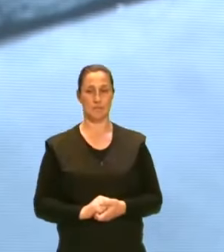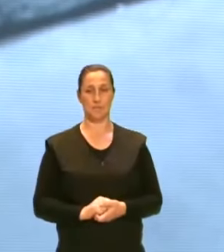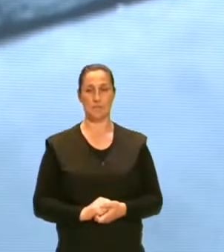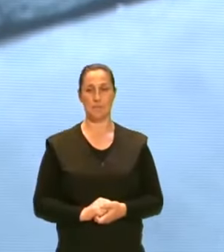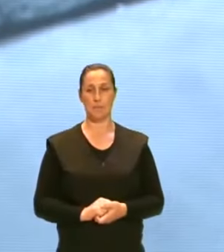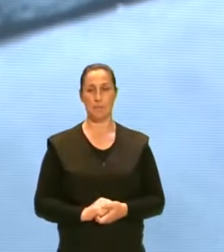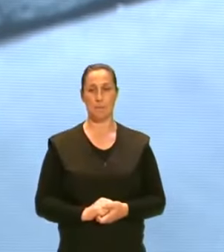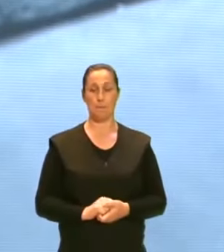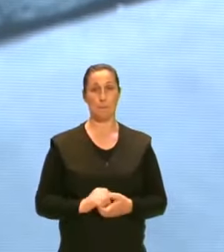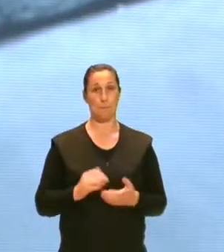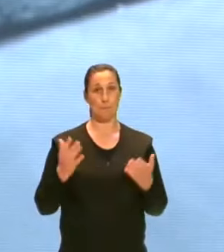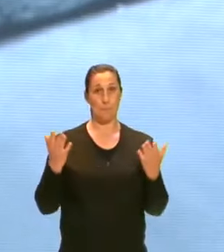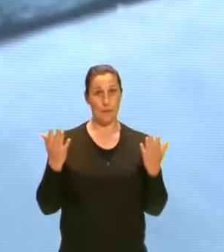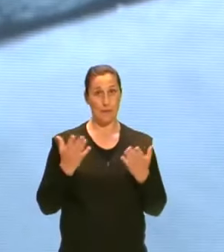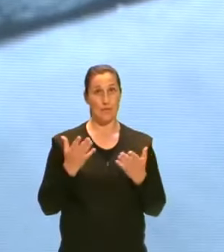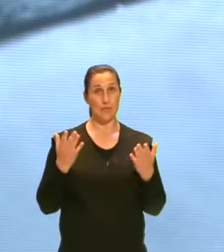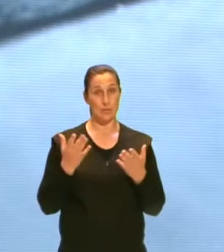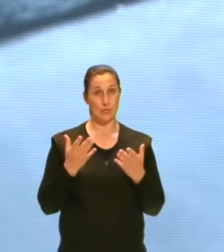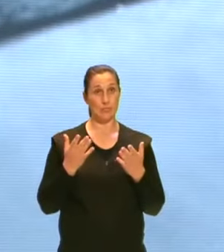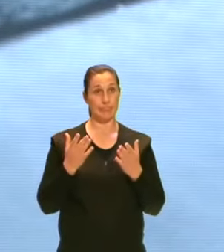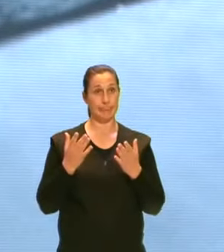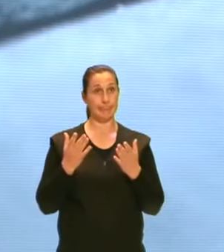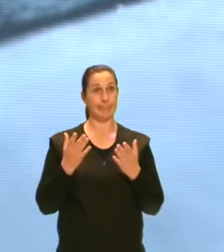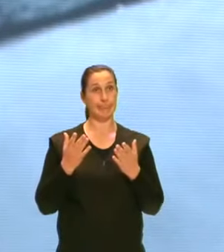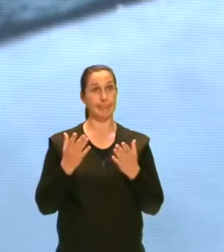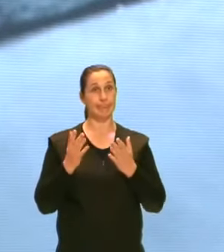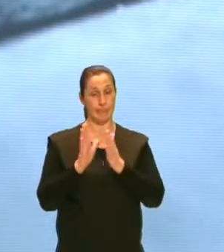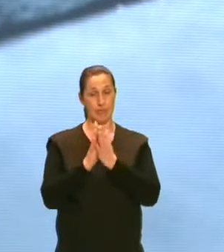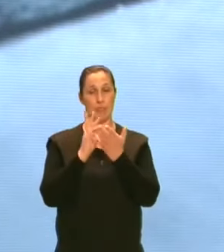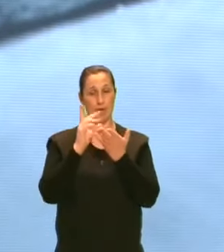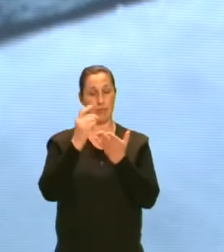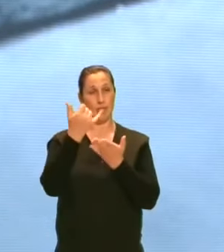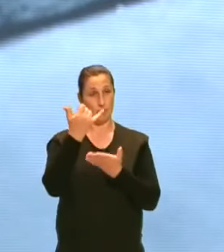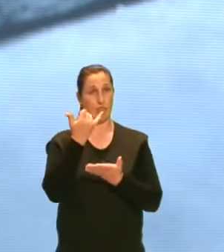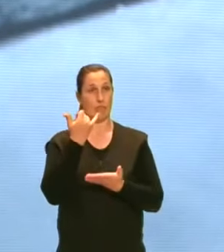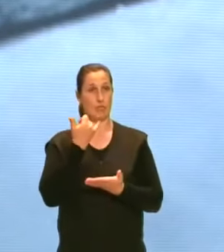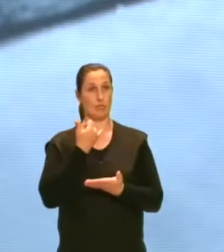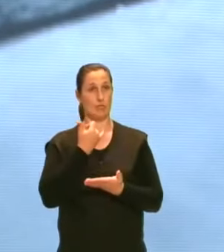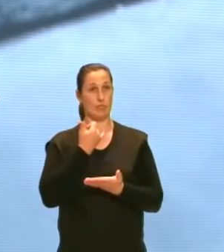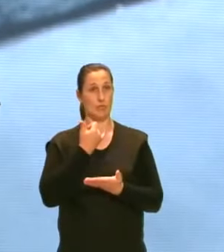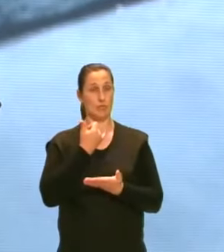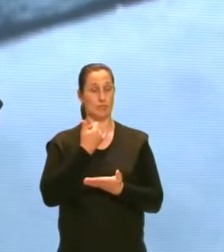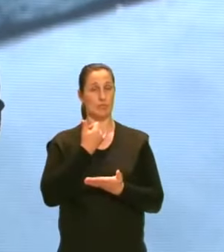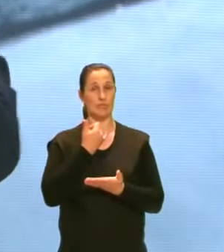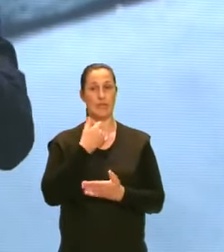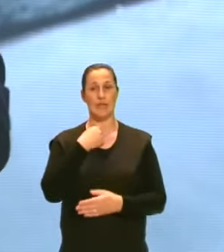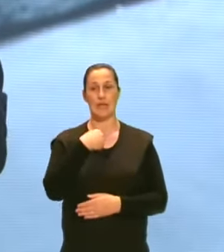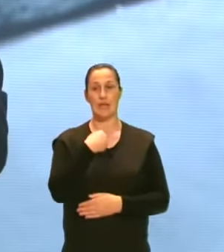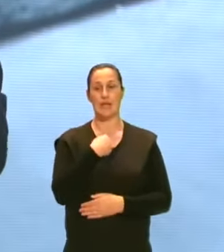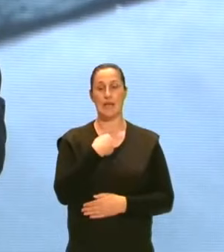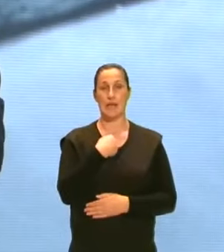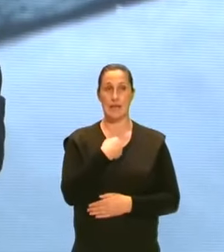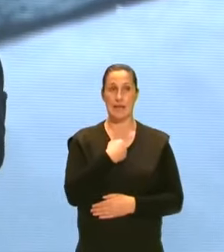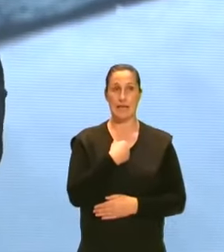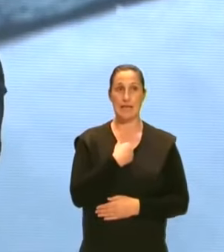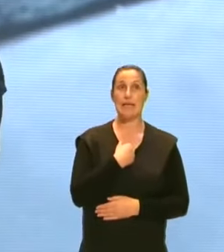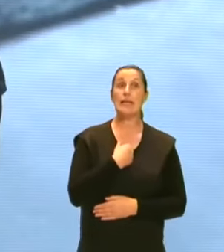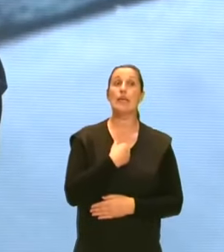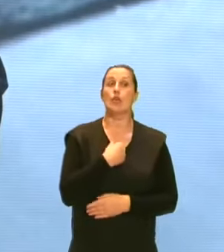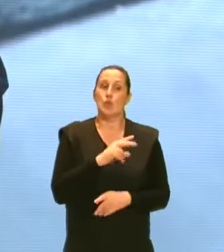Eu vim para cá e a palavra falou comigo. Eu sou meio coruja com os meus filhos, já deu para perceber